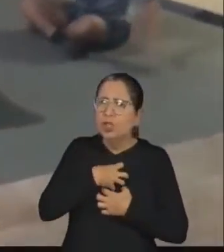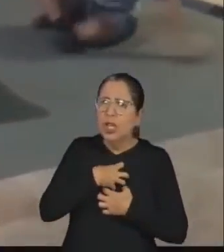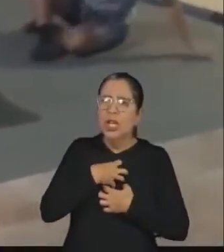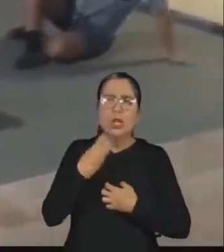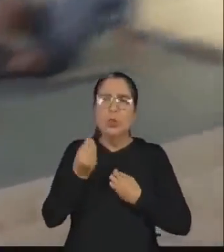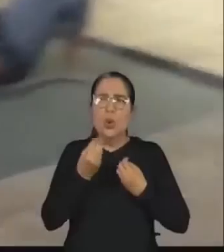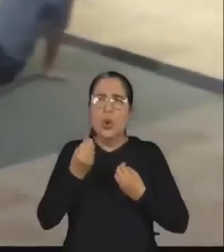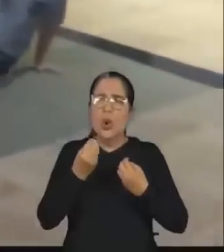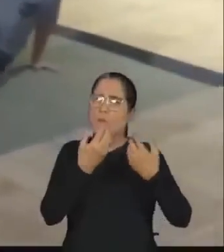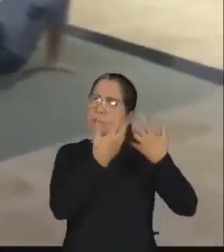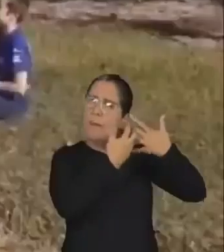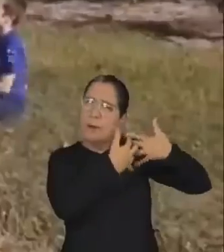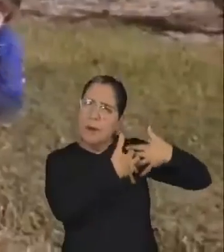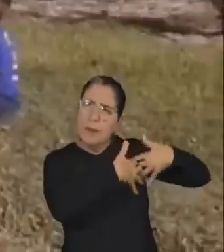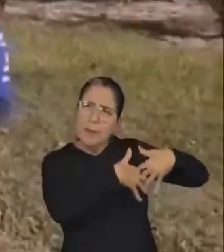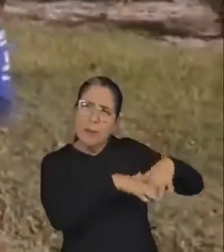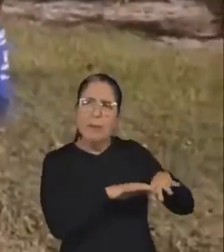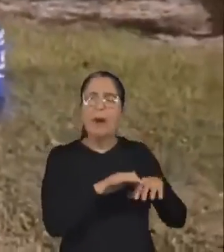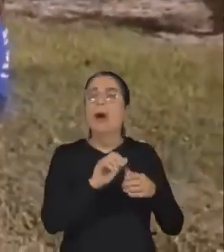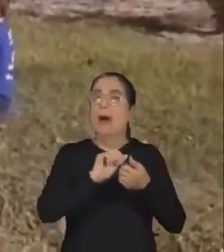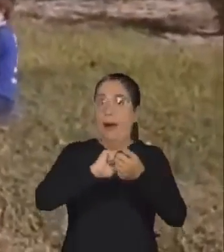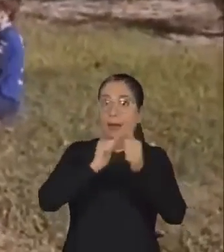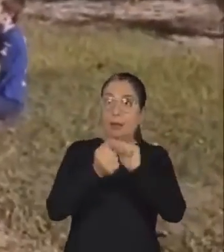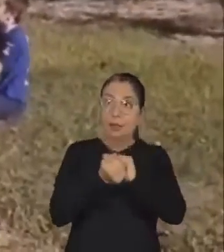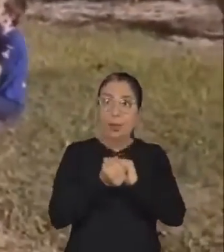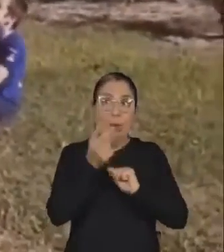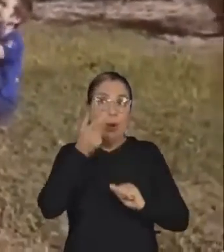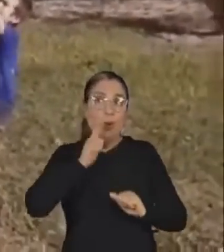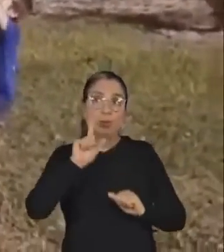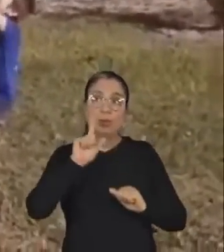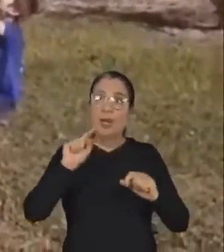parte da necessidade especial.